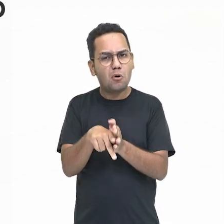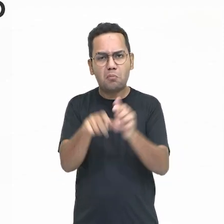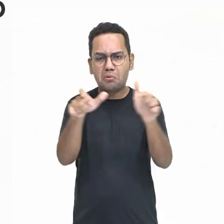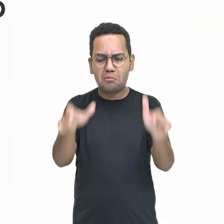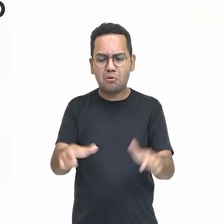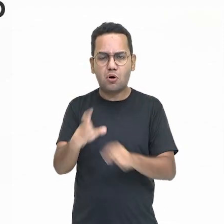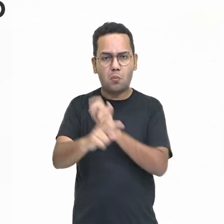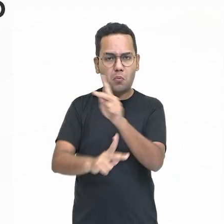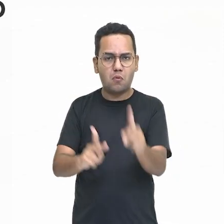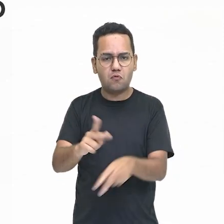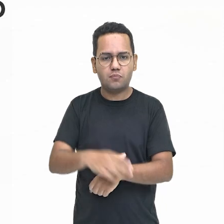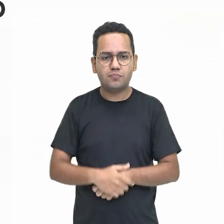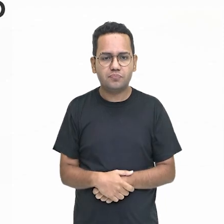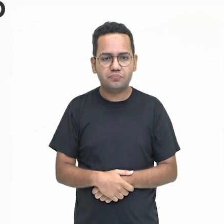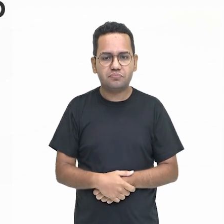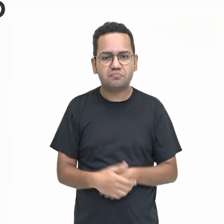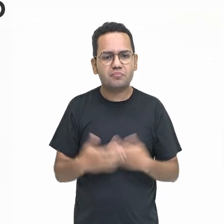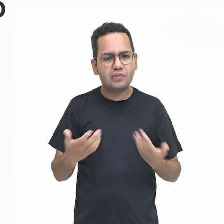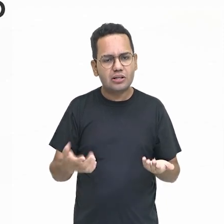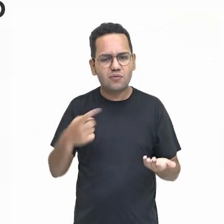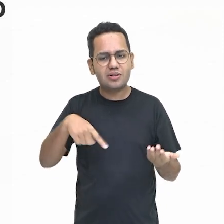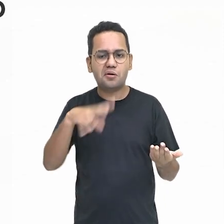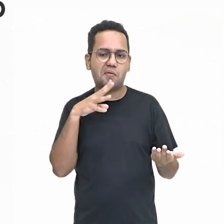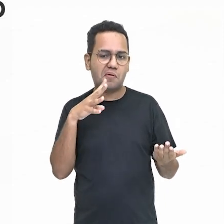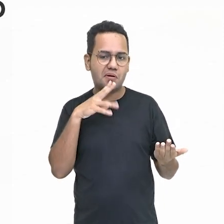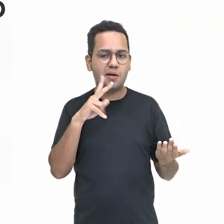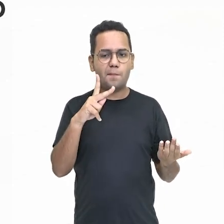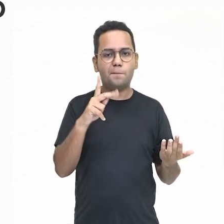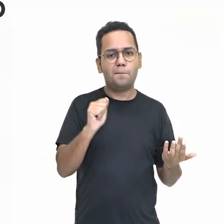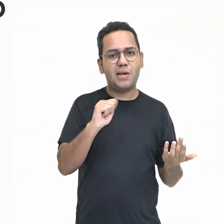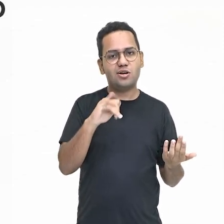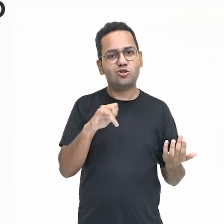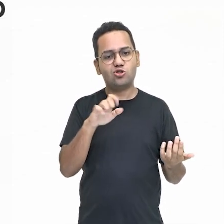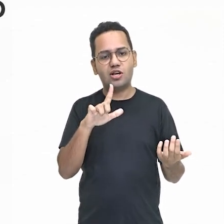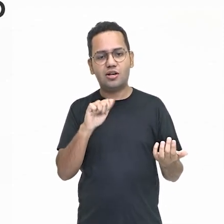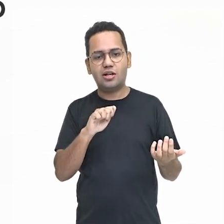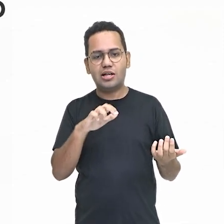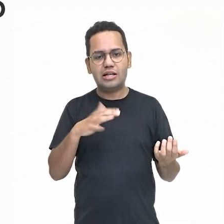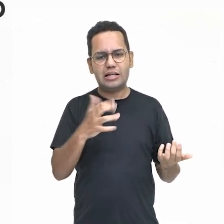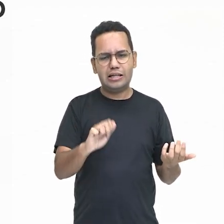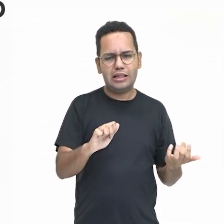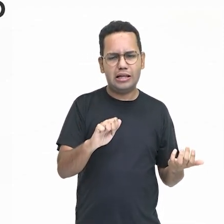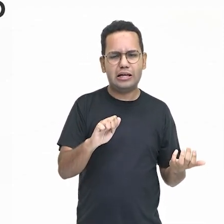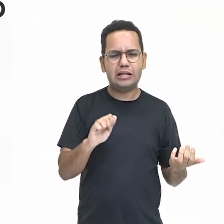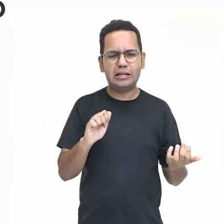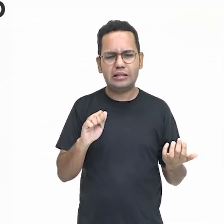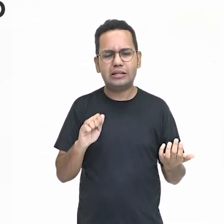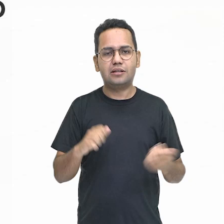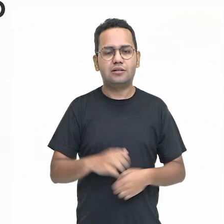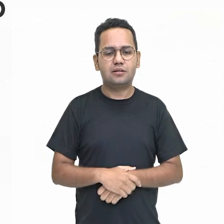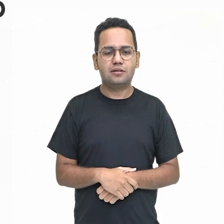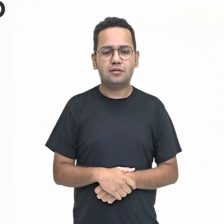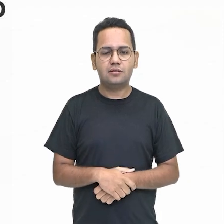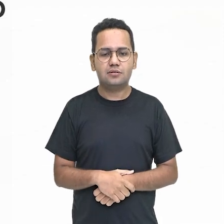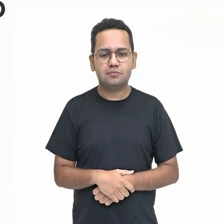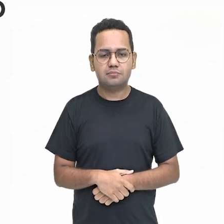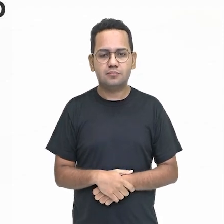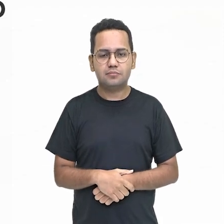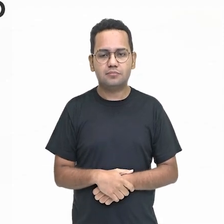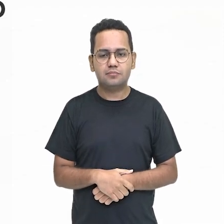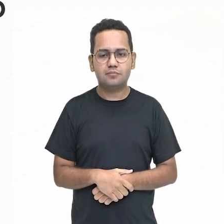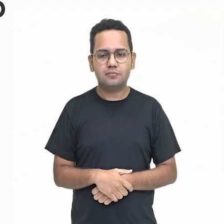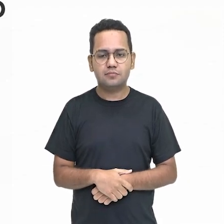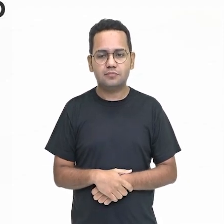local. Pagelança, você sabe o que é, né? Que é justamente aquela pagelança cabocla aqui na Amazônia, que é uma espécie